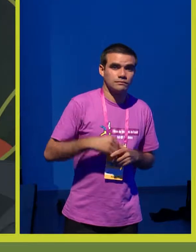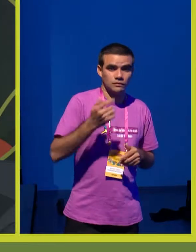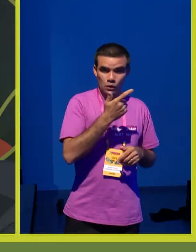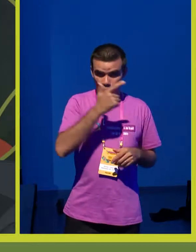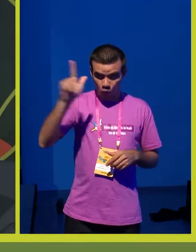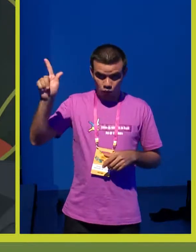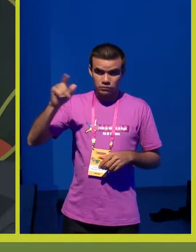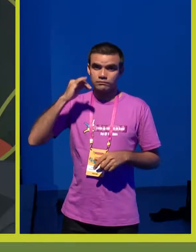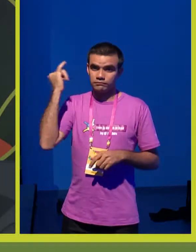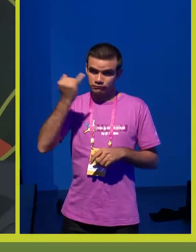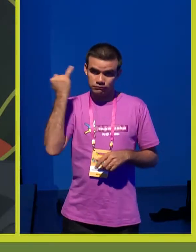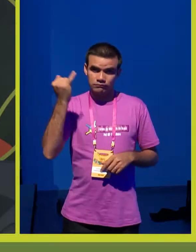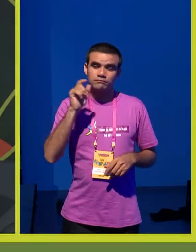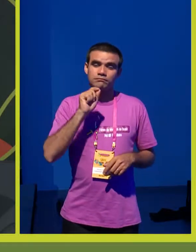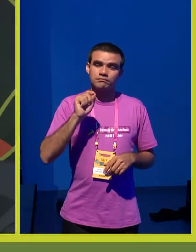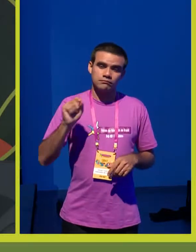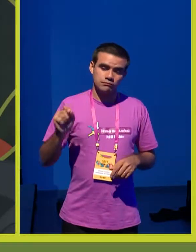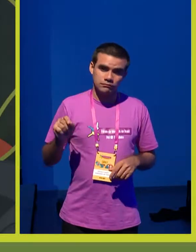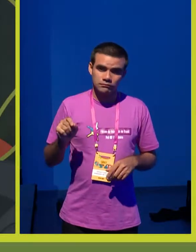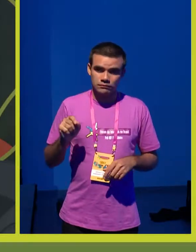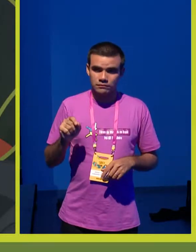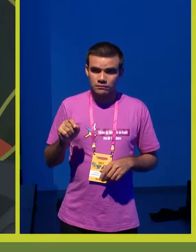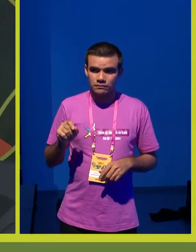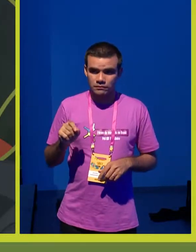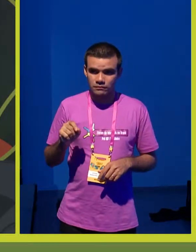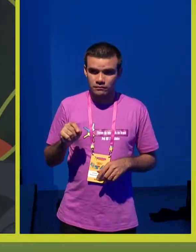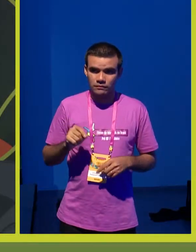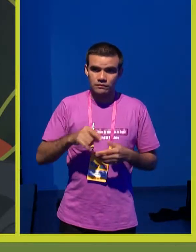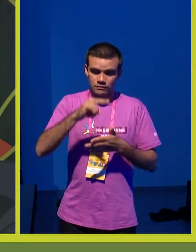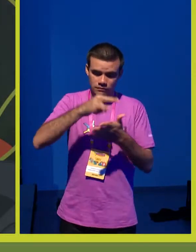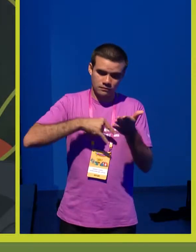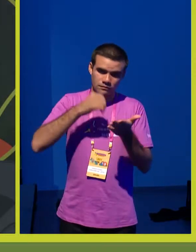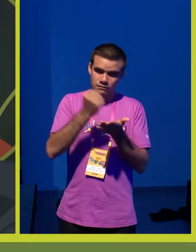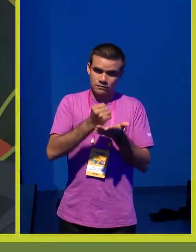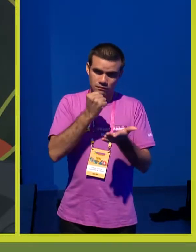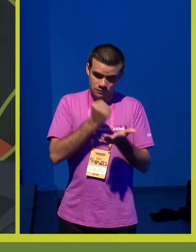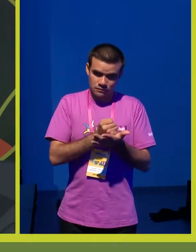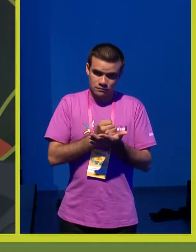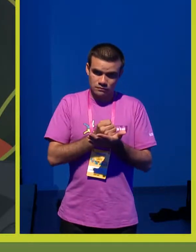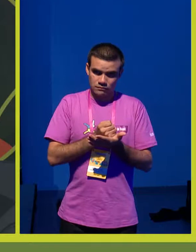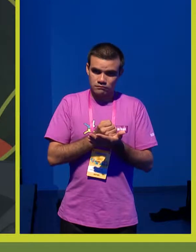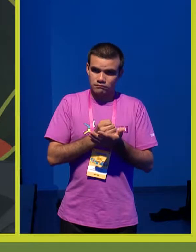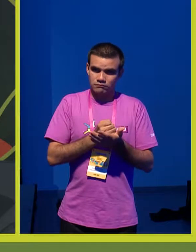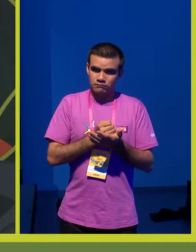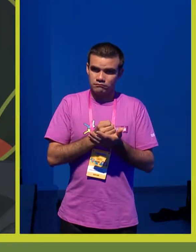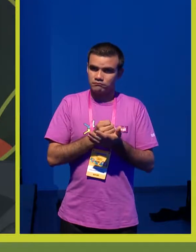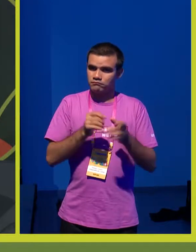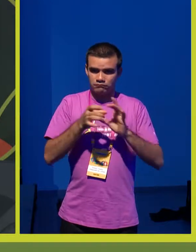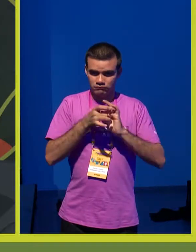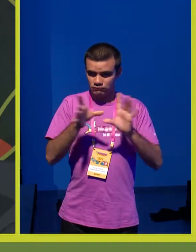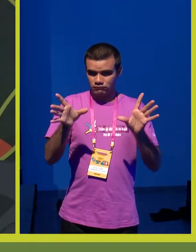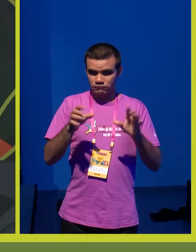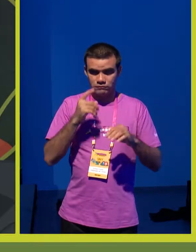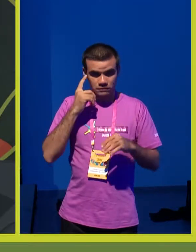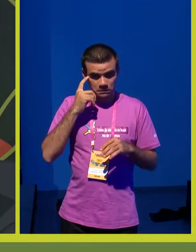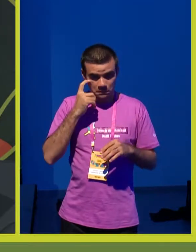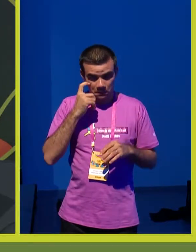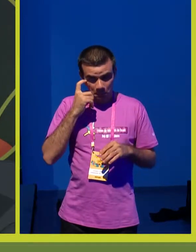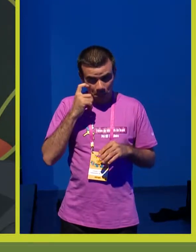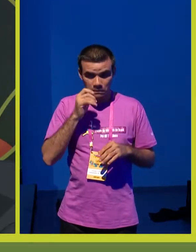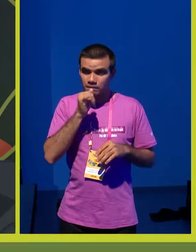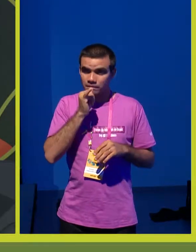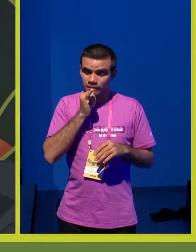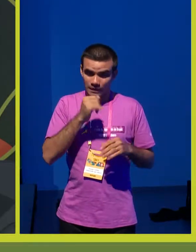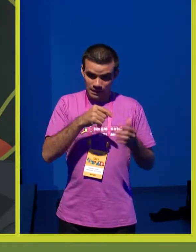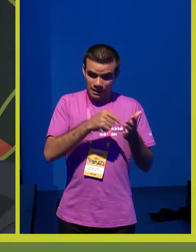importante é transparência contratual o que a gente chama de transparência contratual a partir do instante em que eu sou